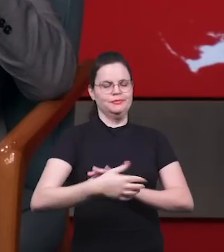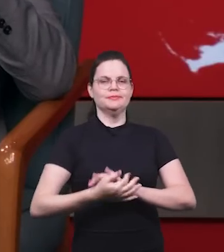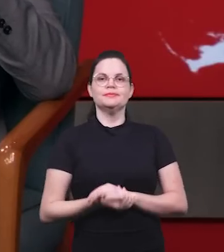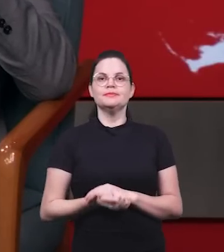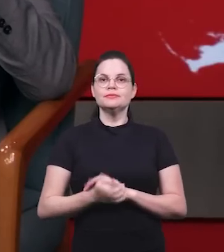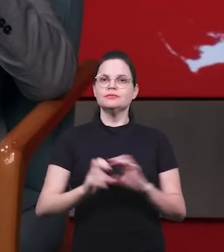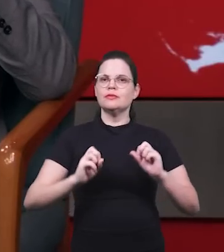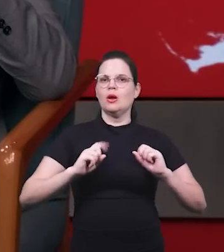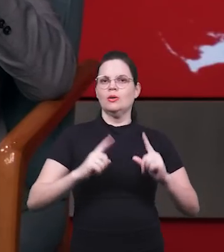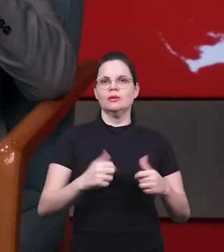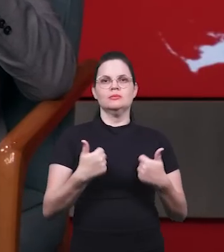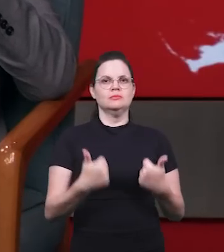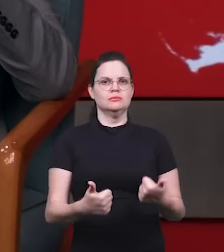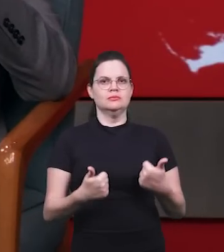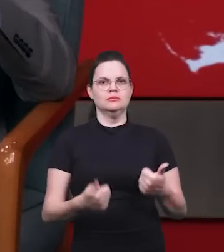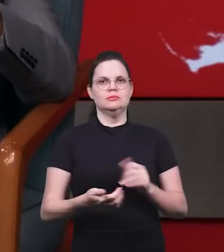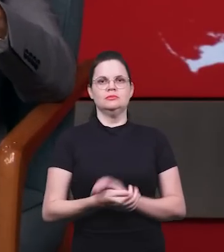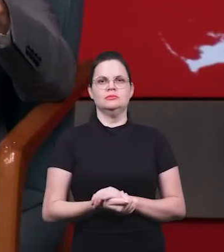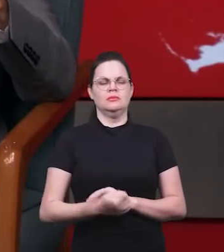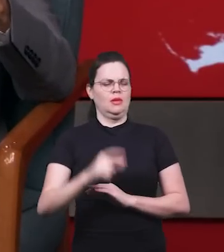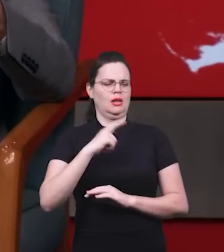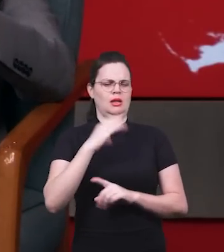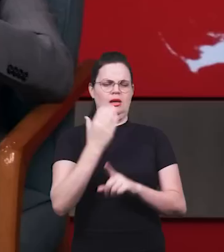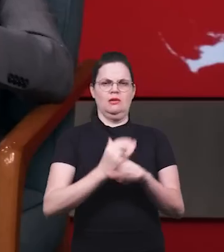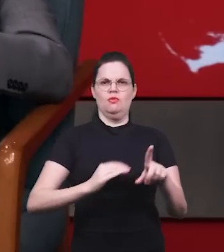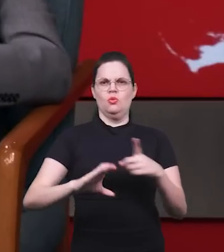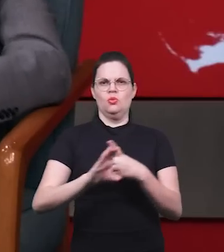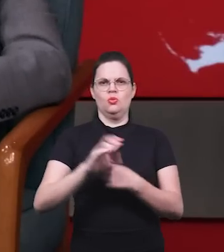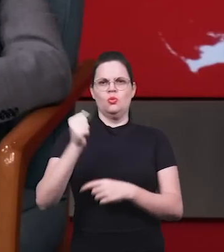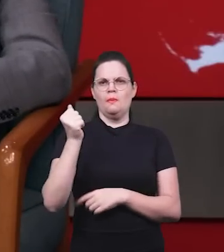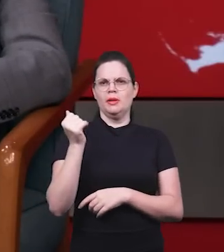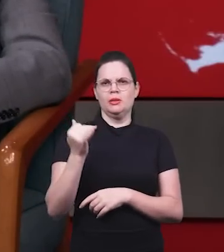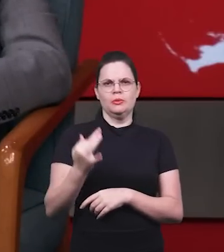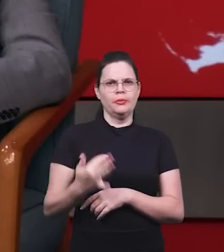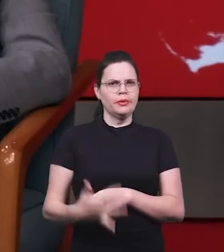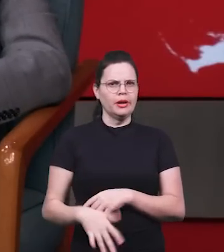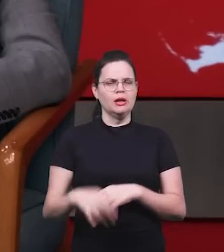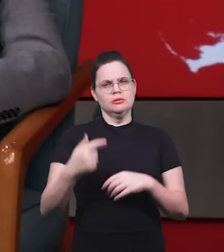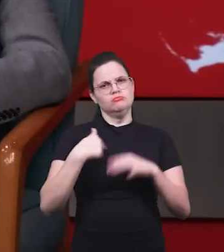e o pastor fez o culto normal,